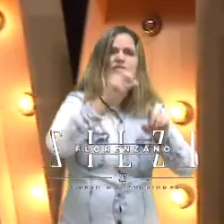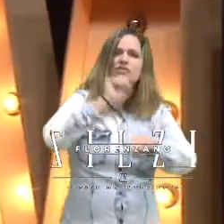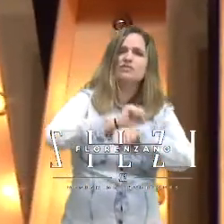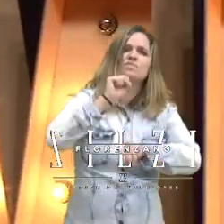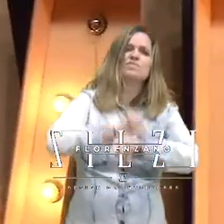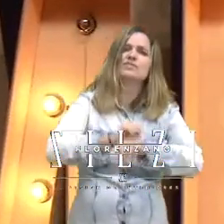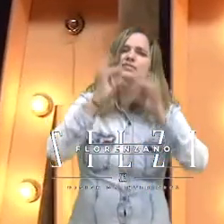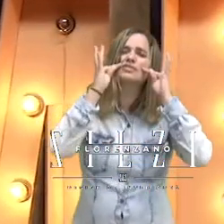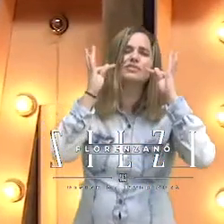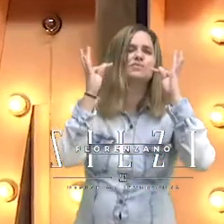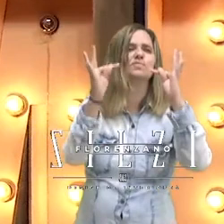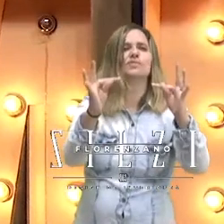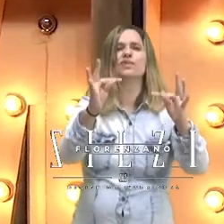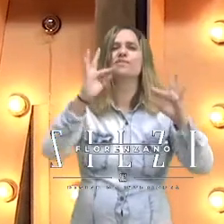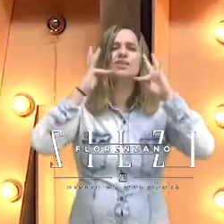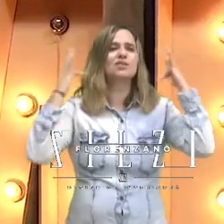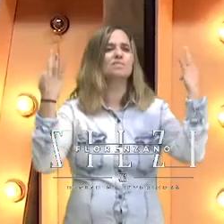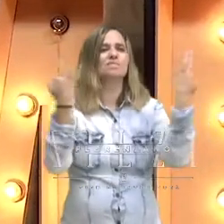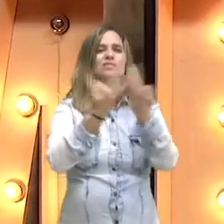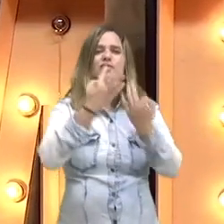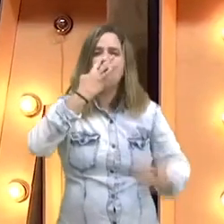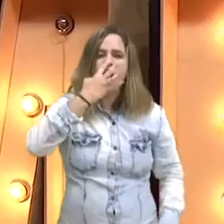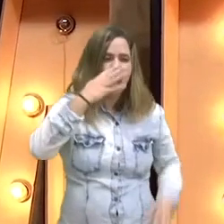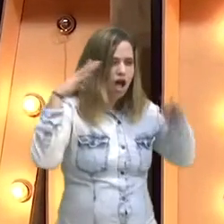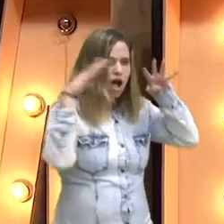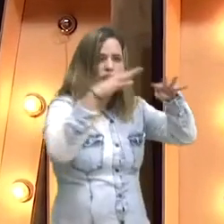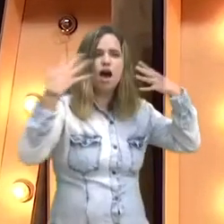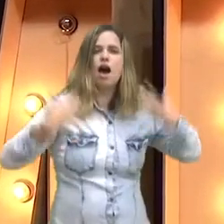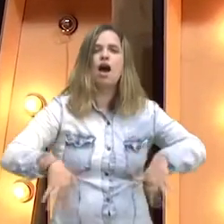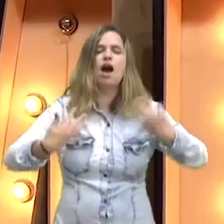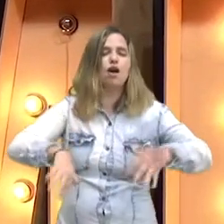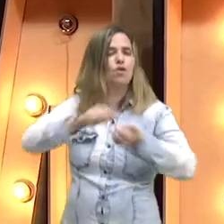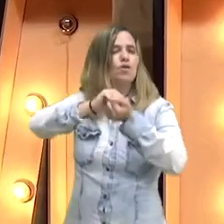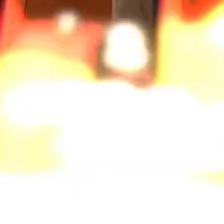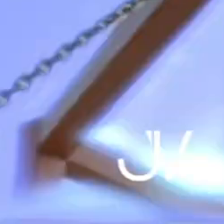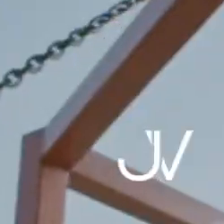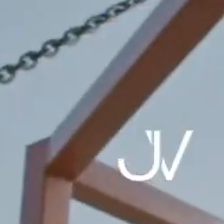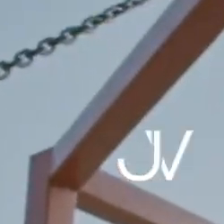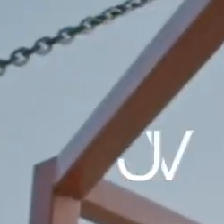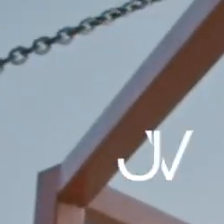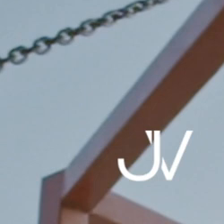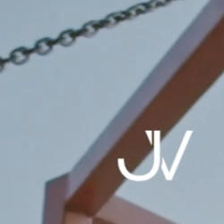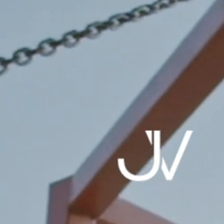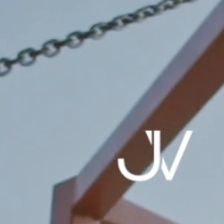que vai impactar outras famílias para a glória de Jesus. Que Deus te abençoe. Fique em paz.